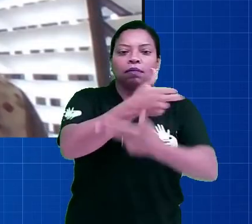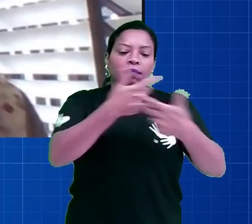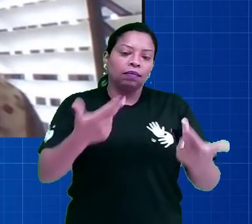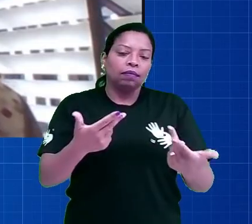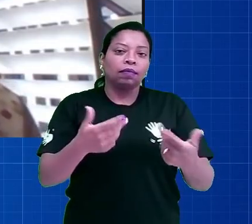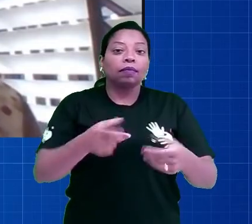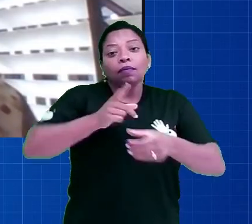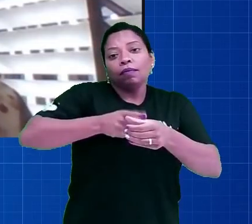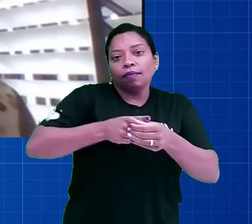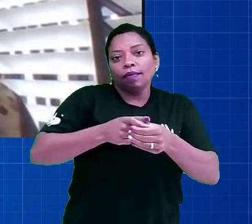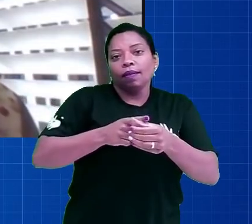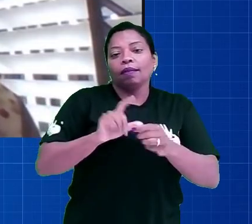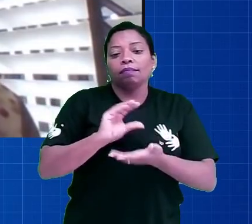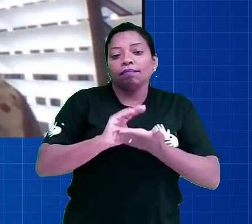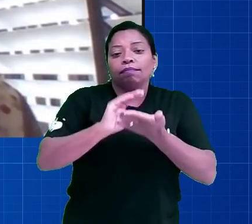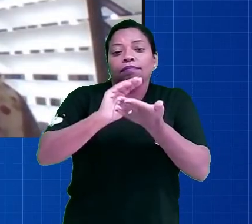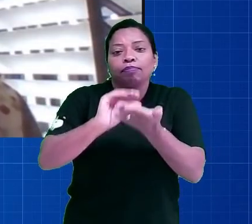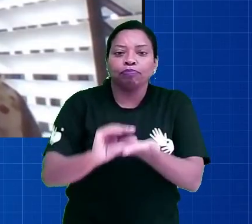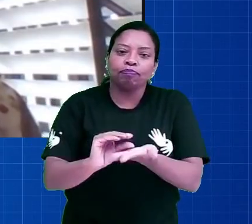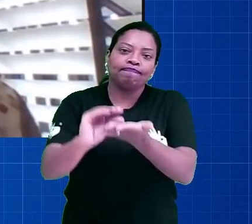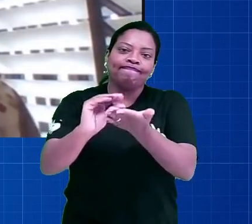estaduais, municipais, e muitas vezes